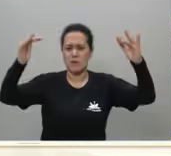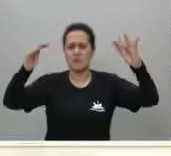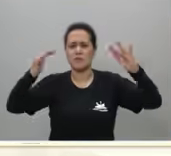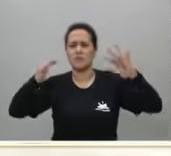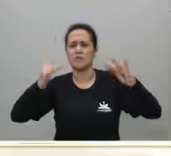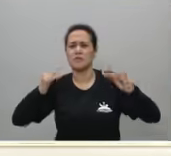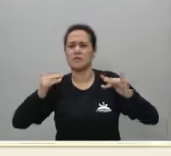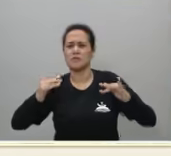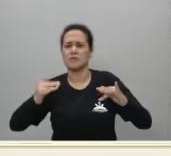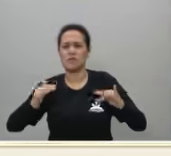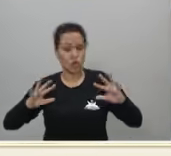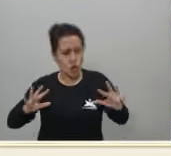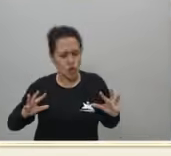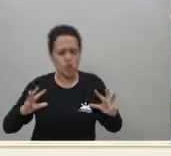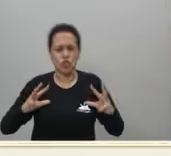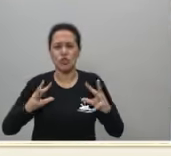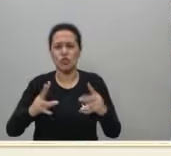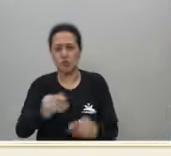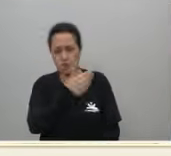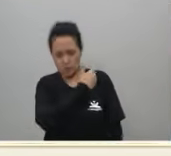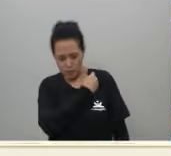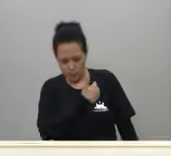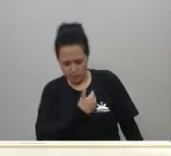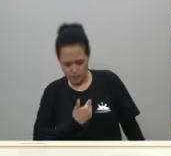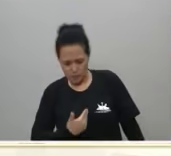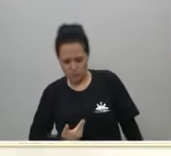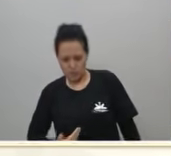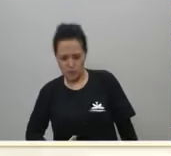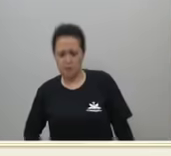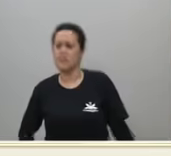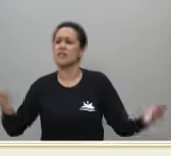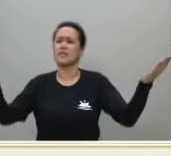iluminar, os governantes vêm